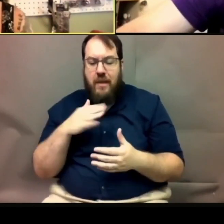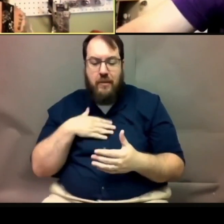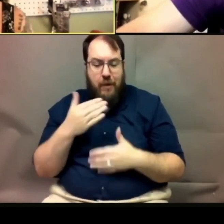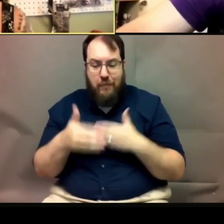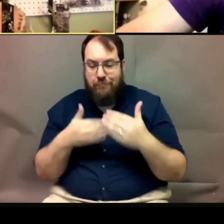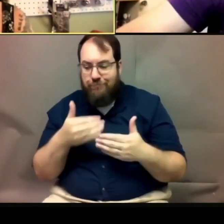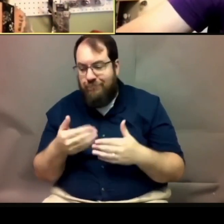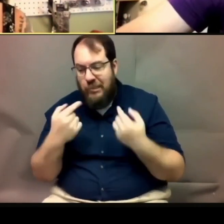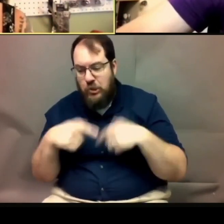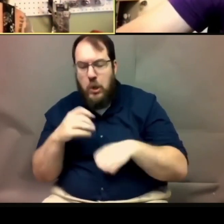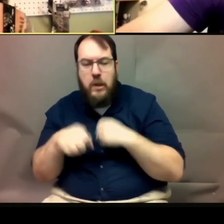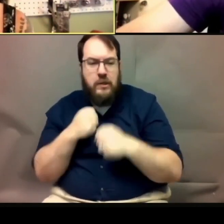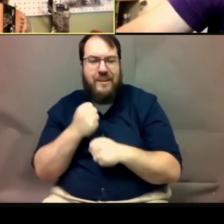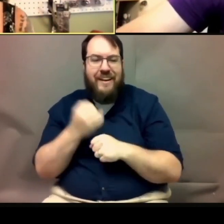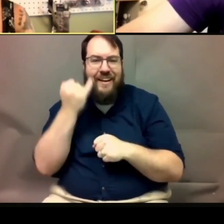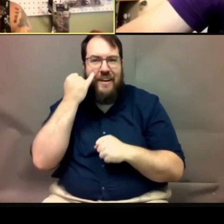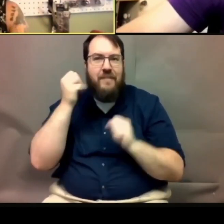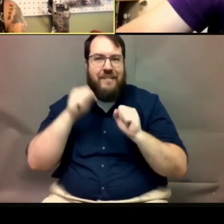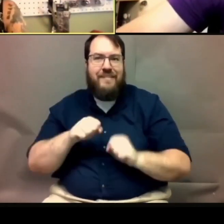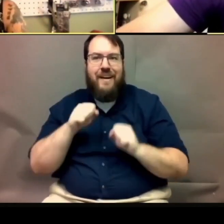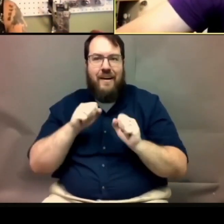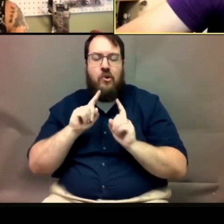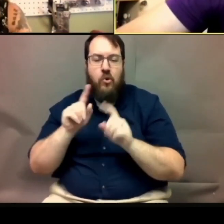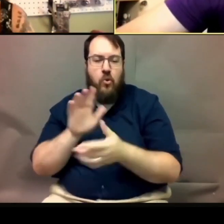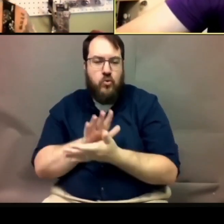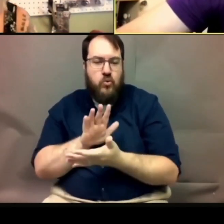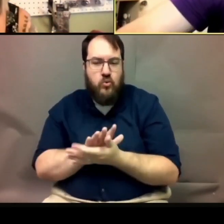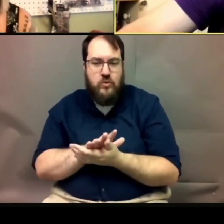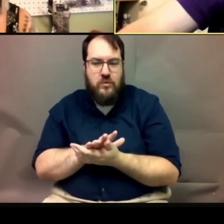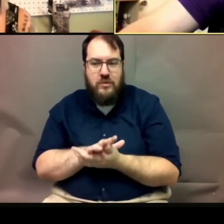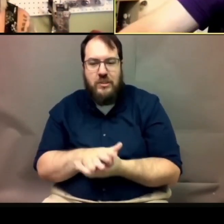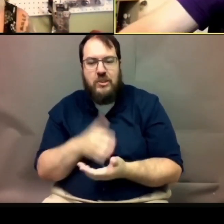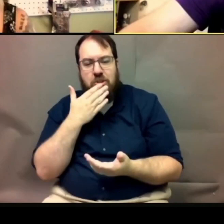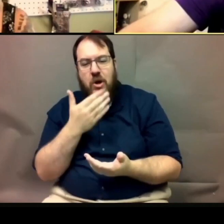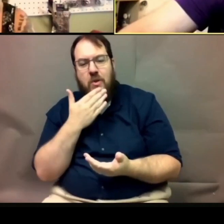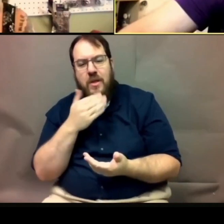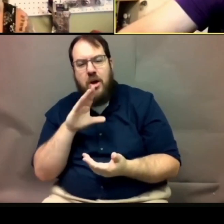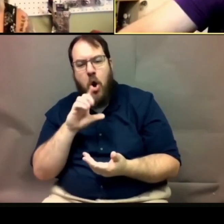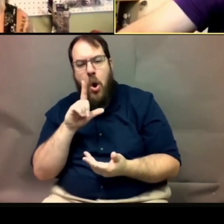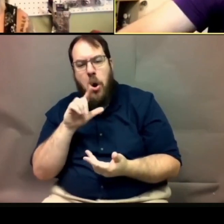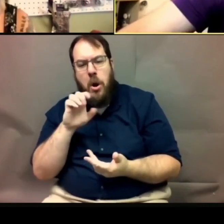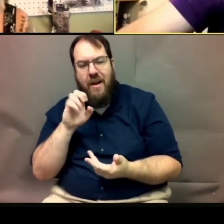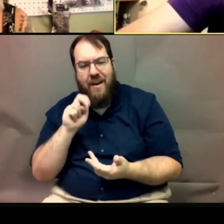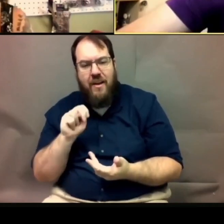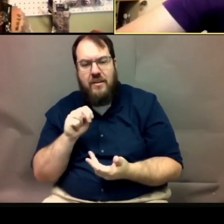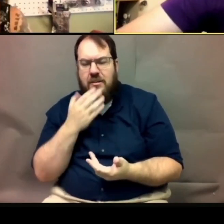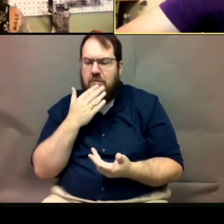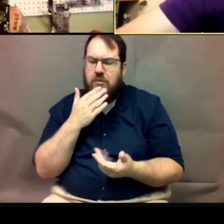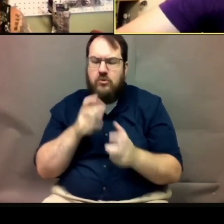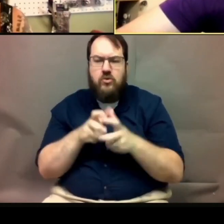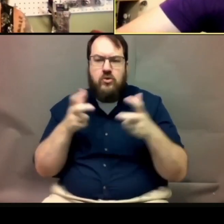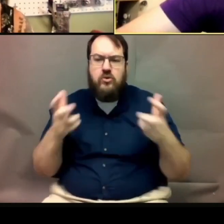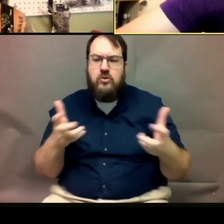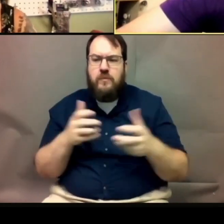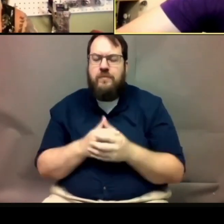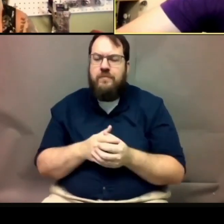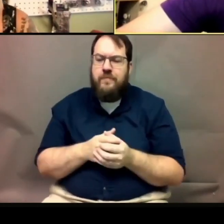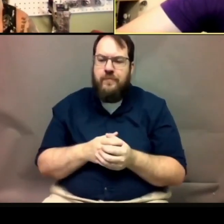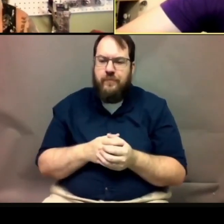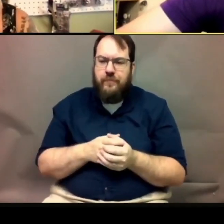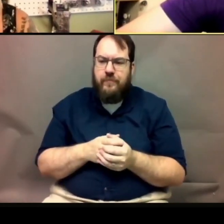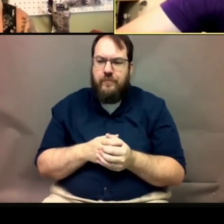minha de progressão é assim que eu aconselho que as pessoas conduzam o seu uso do scratch obrigado Coline isso é